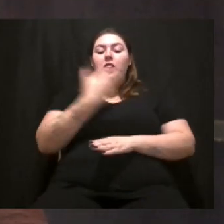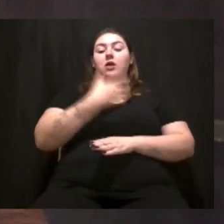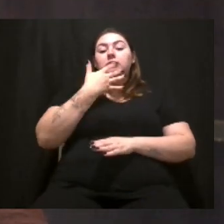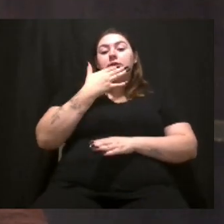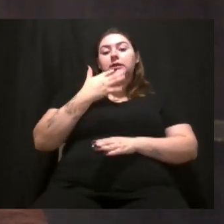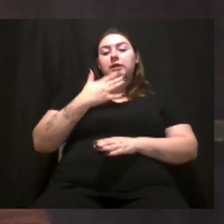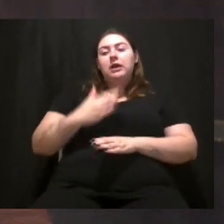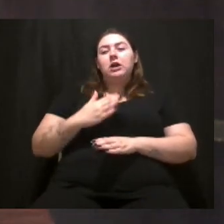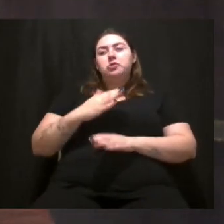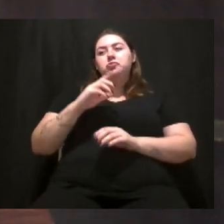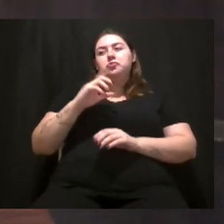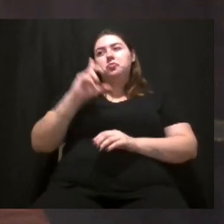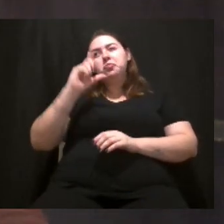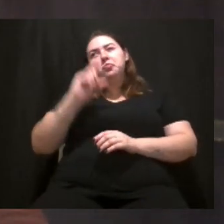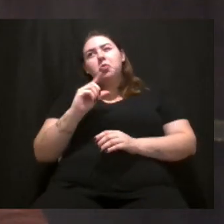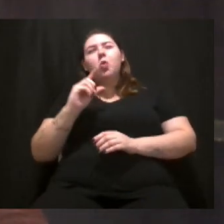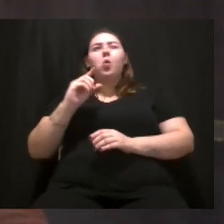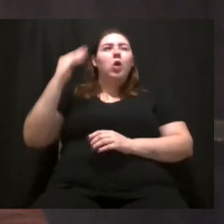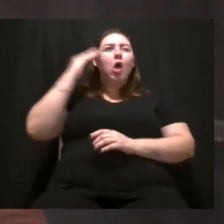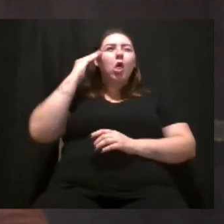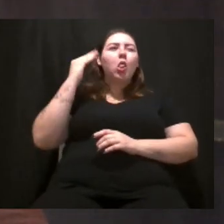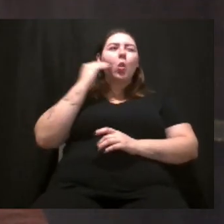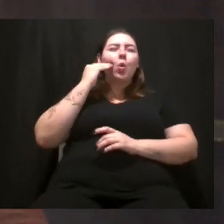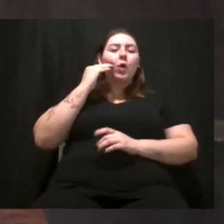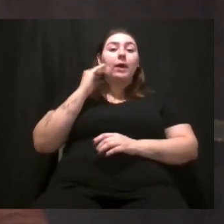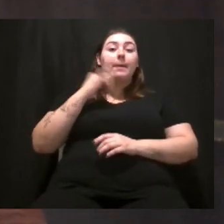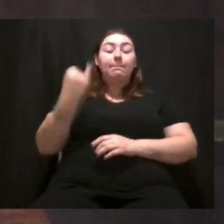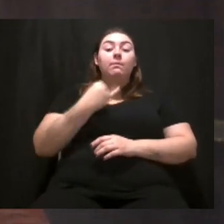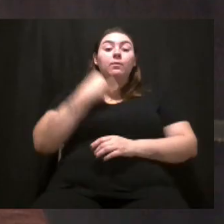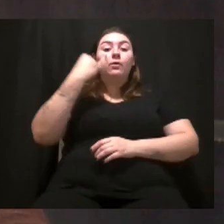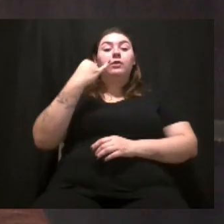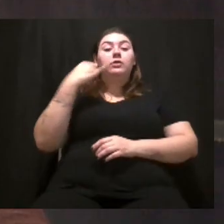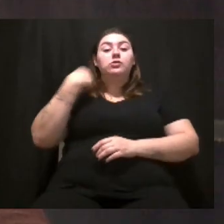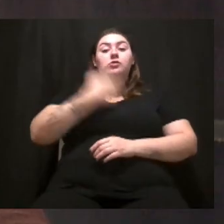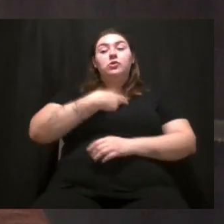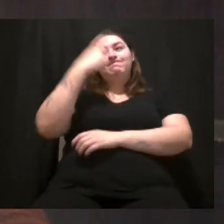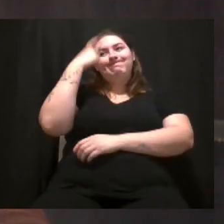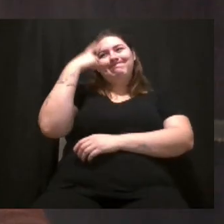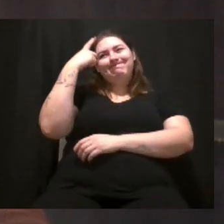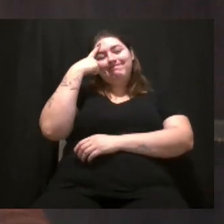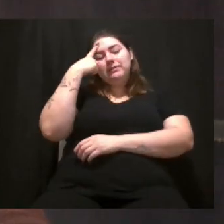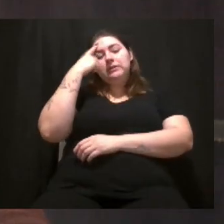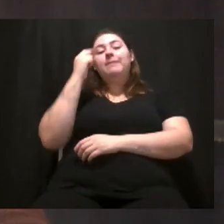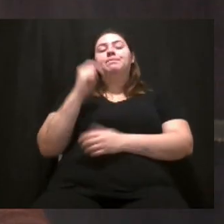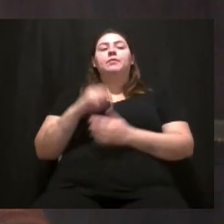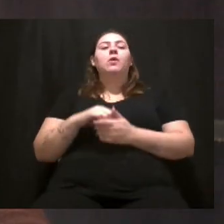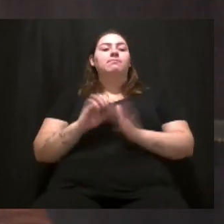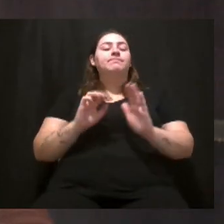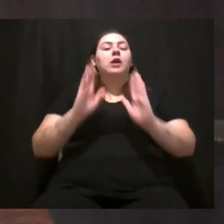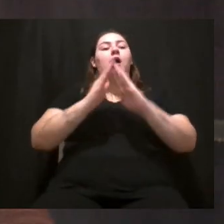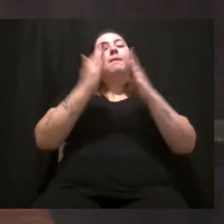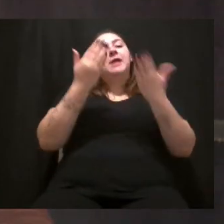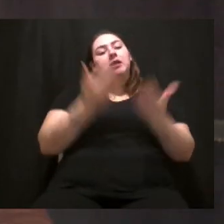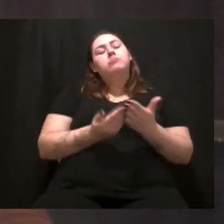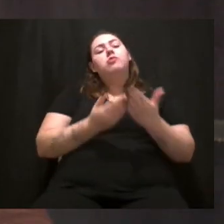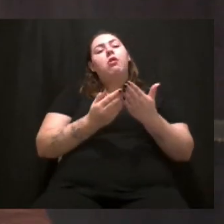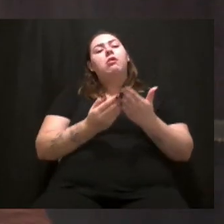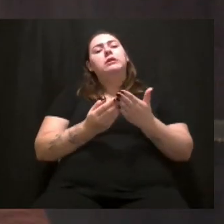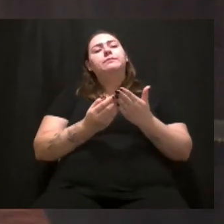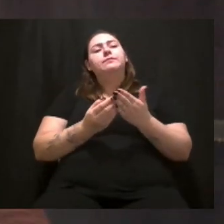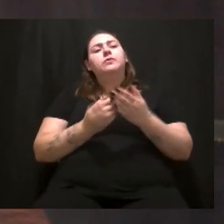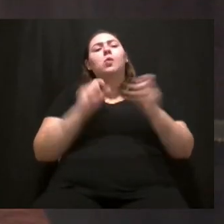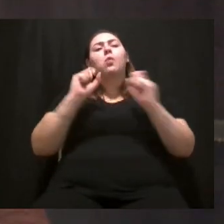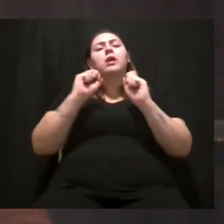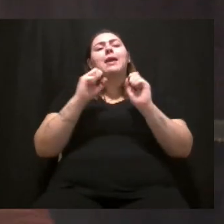adolescência. Então é muito importante a gente pensar isso, né, quando a gente pensa numa escola, não só no que é dado como matéria,